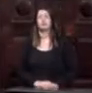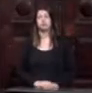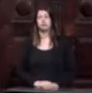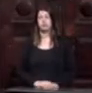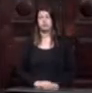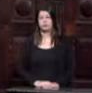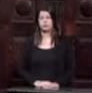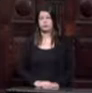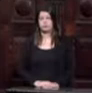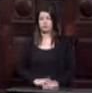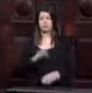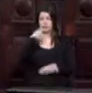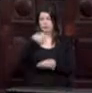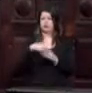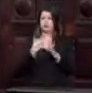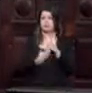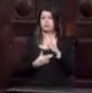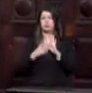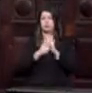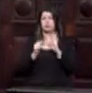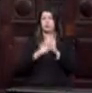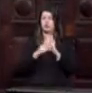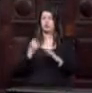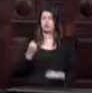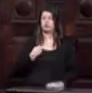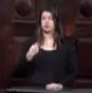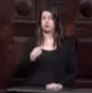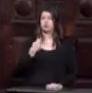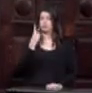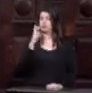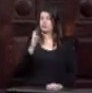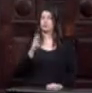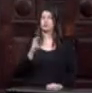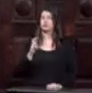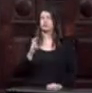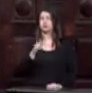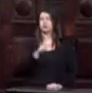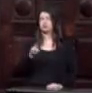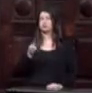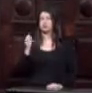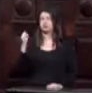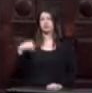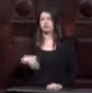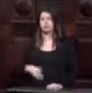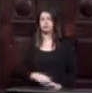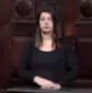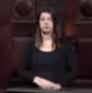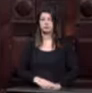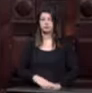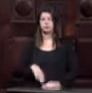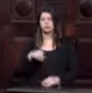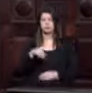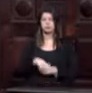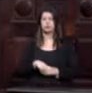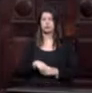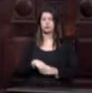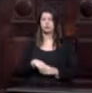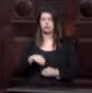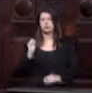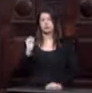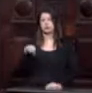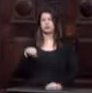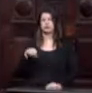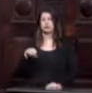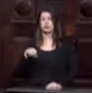Então, em votação, o requerimento de destaque à emenda aditiva número 15. Seus que aprovam nesse como estão, rejeitado com voto